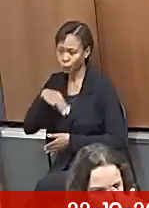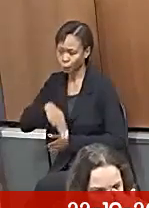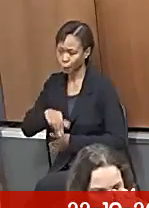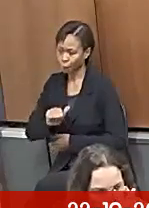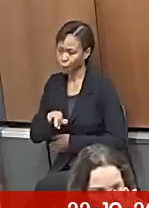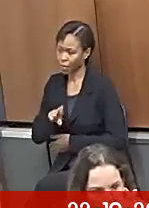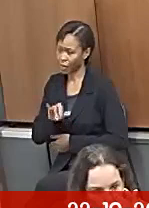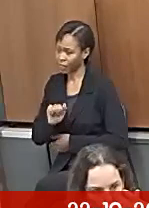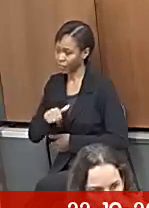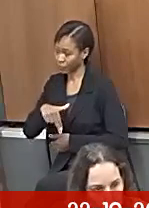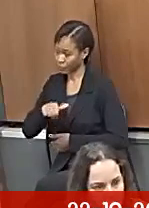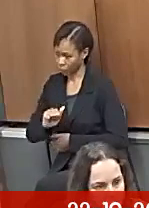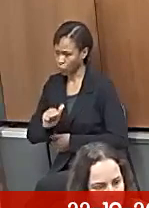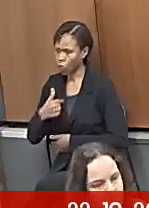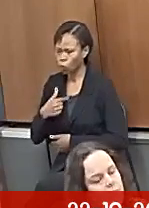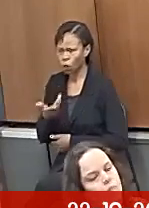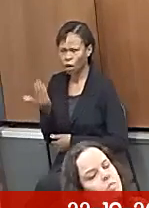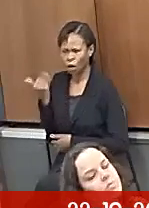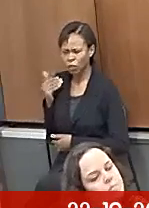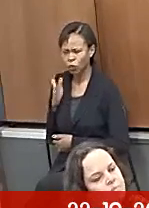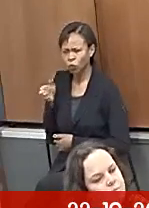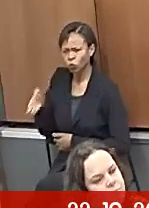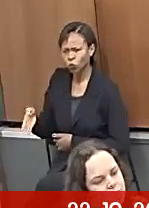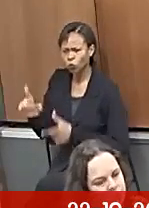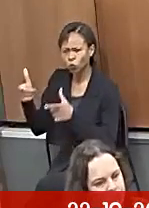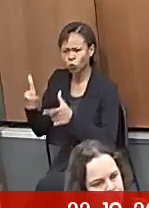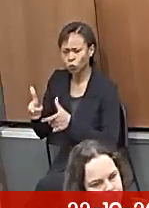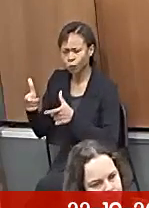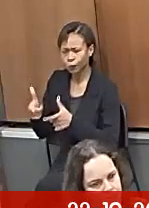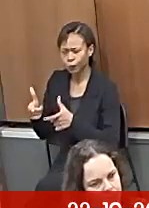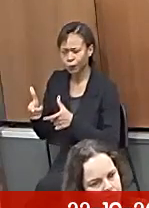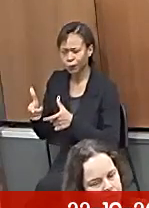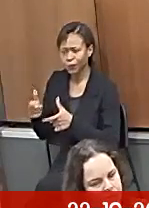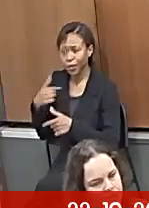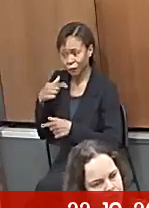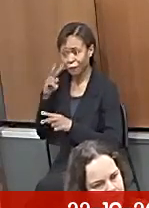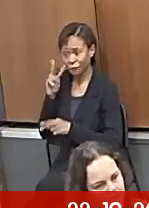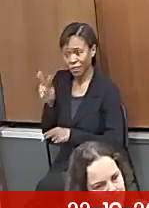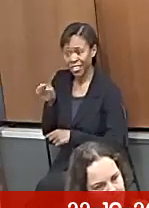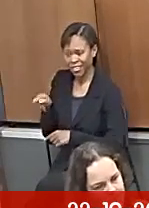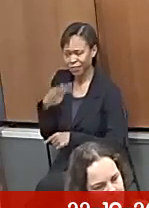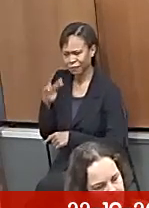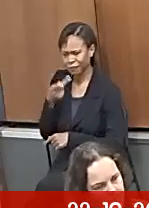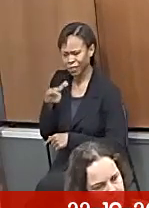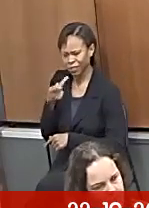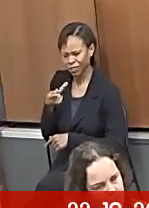acaso, eu fui num evento que eu ouvi a fala dela